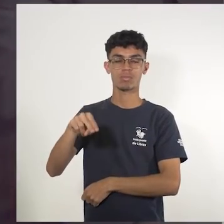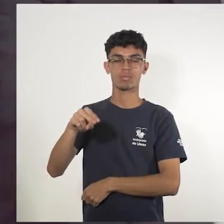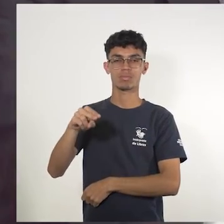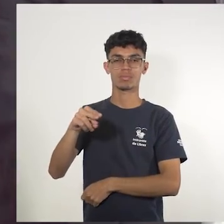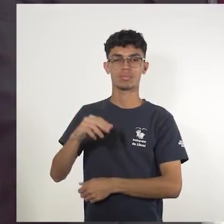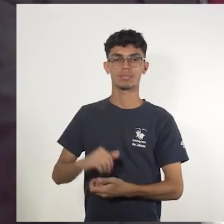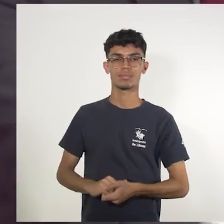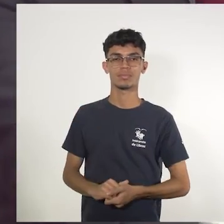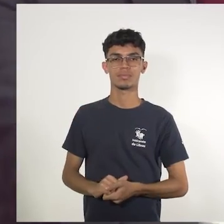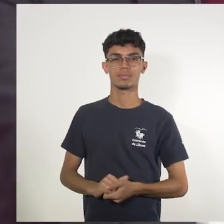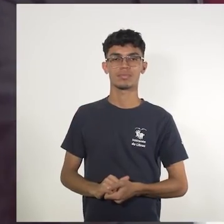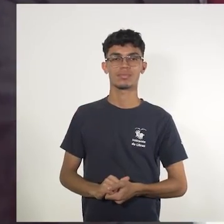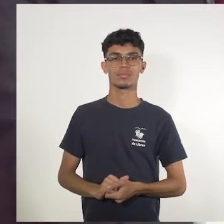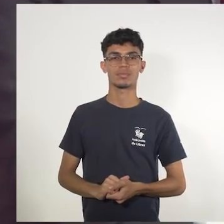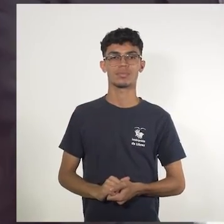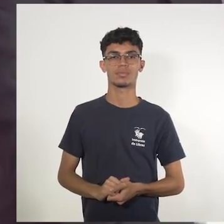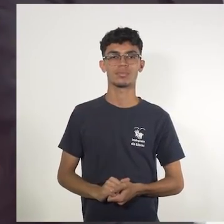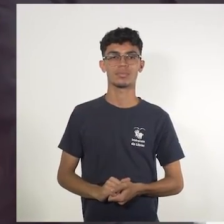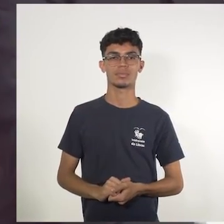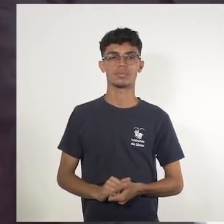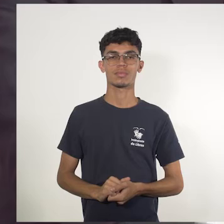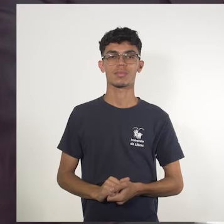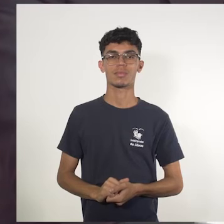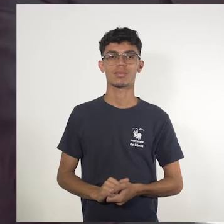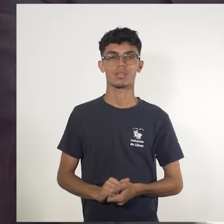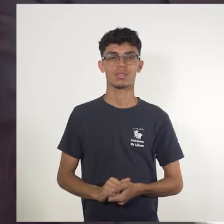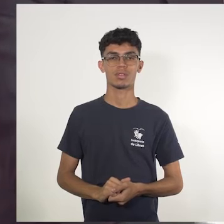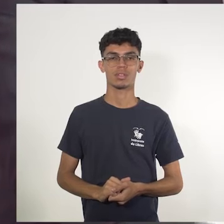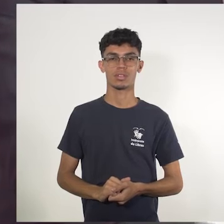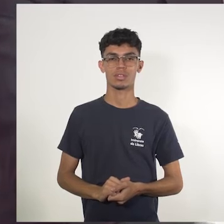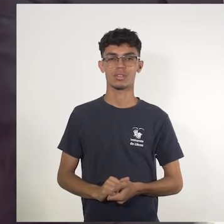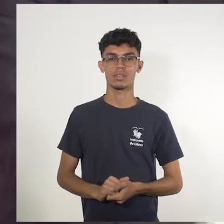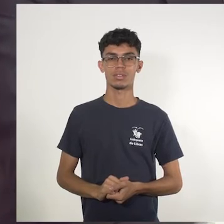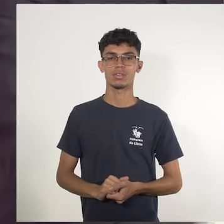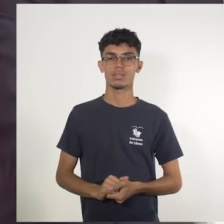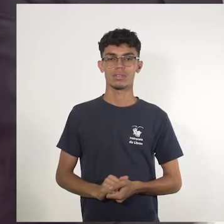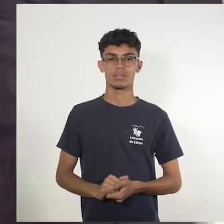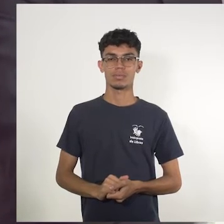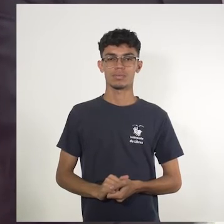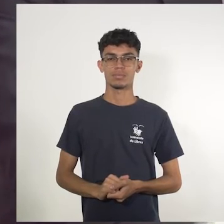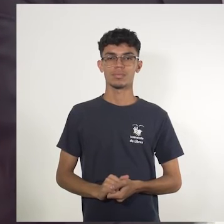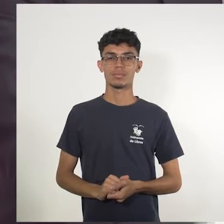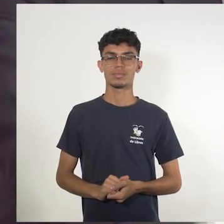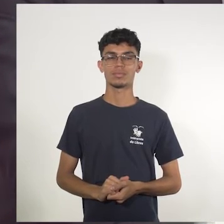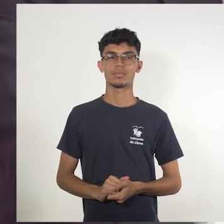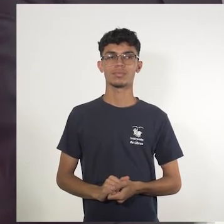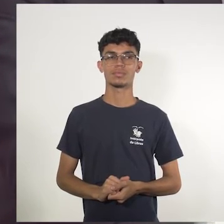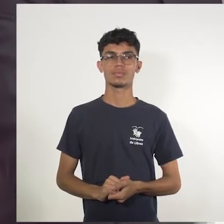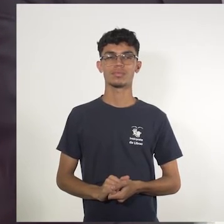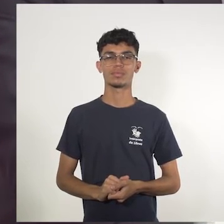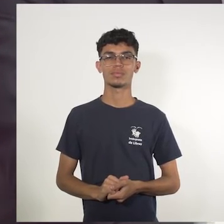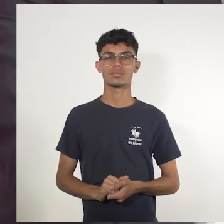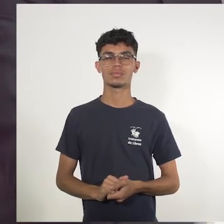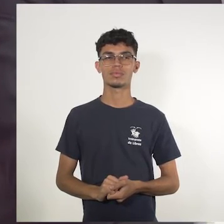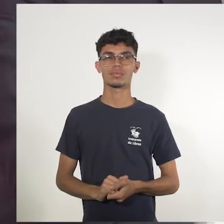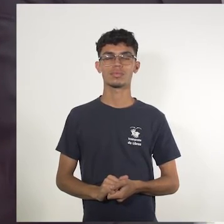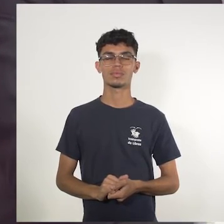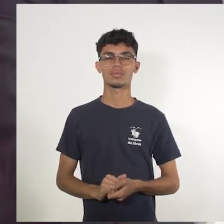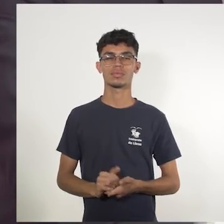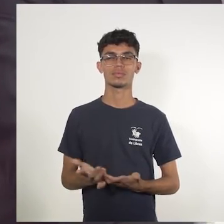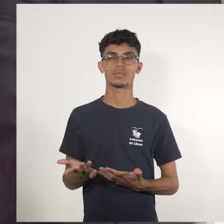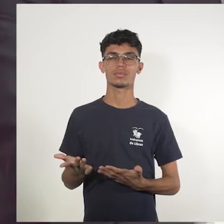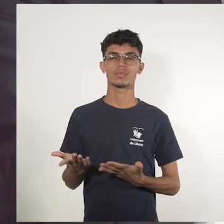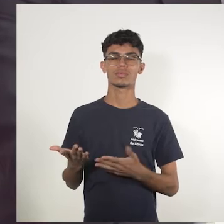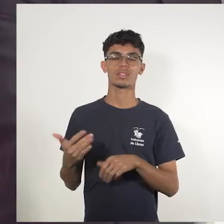não tem nenhuma concepção médica, não é médico, não é enfermeiro,